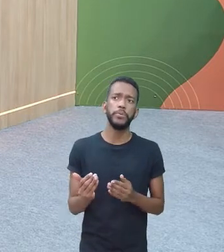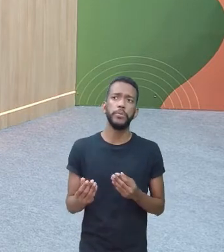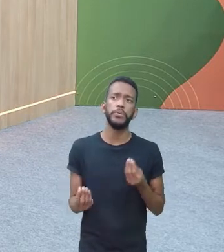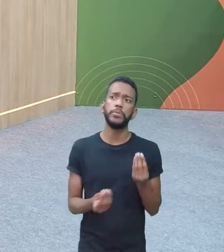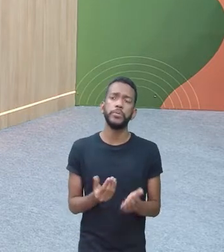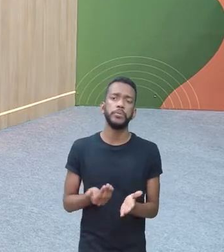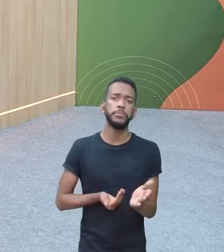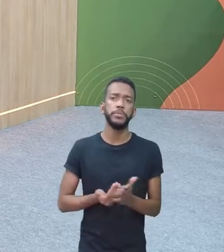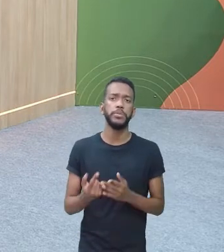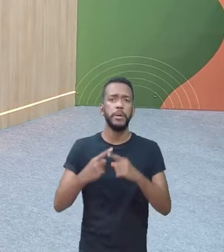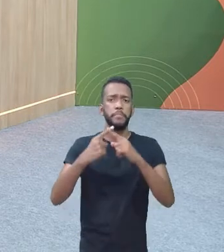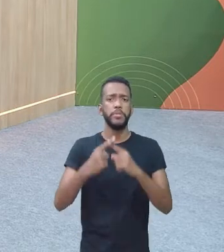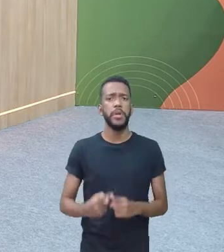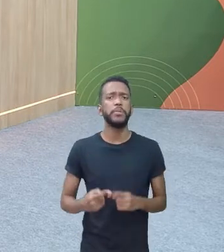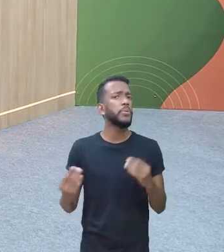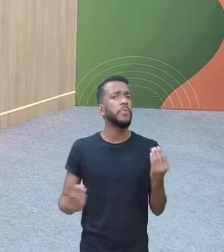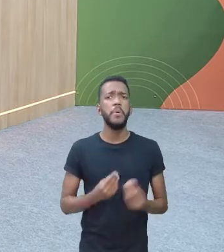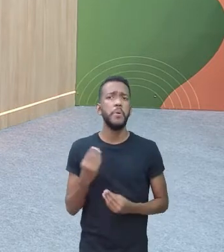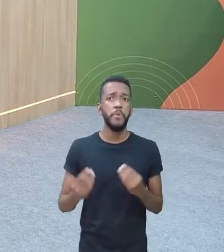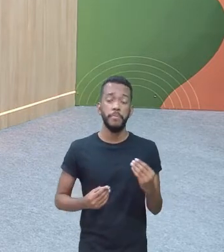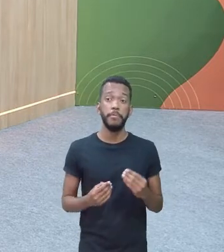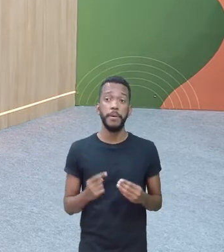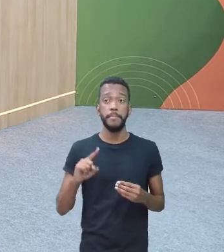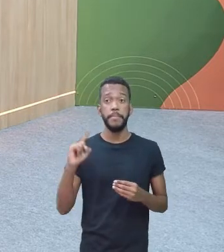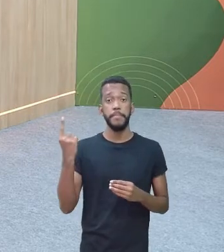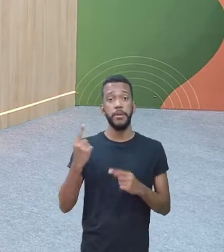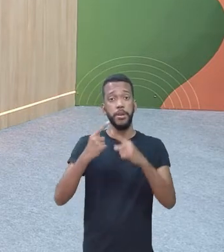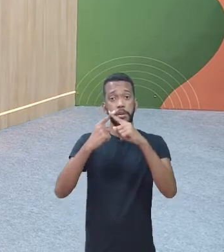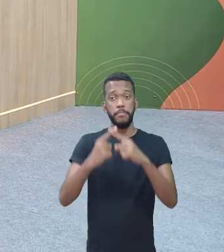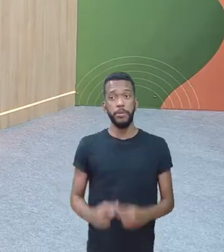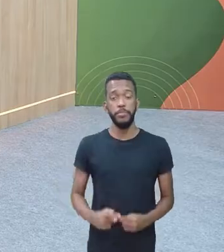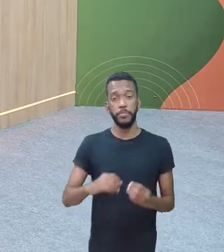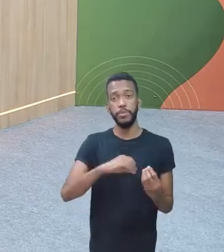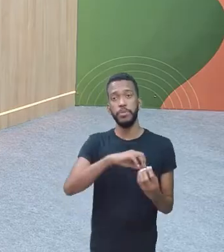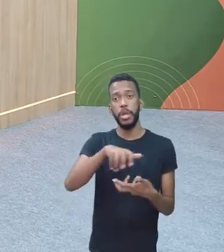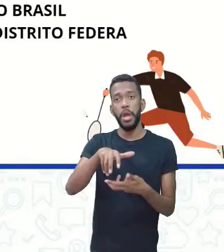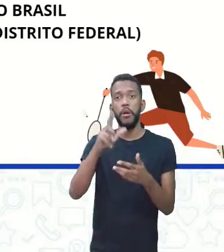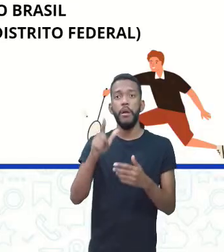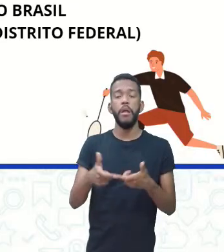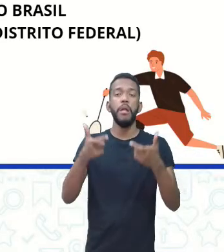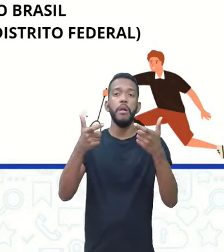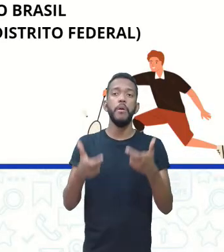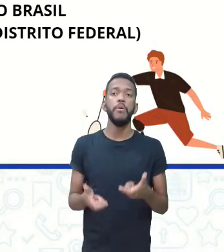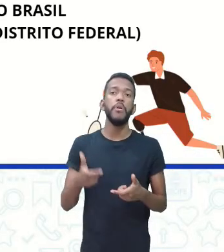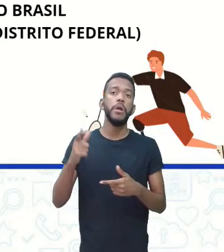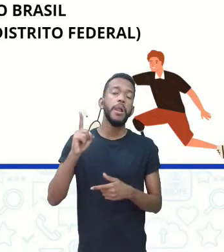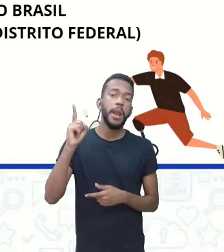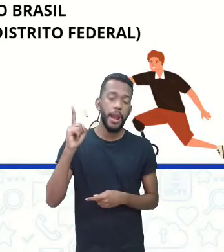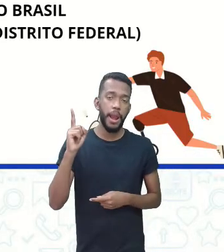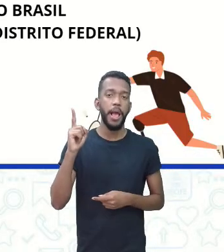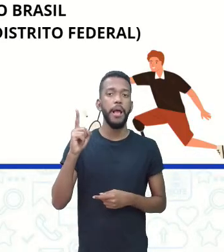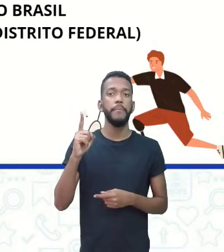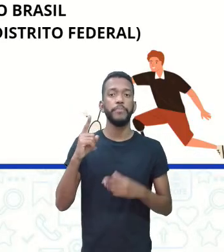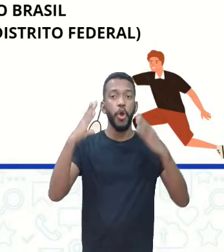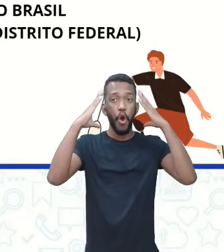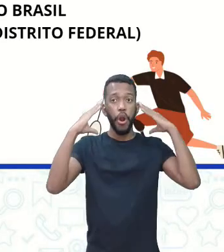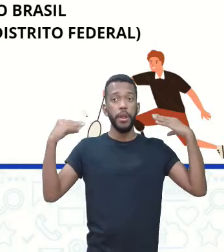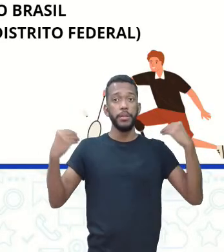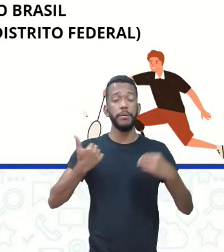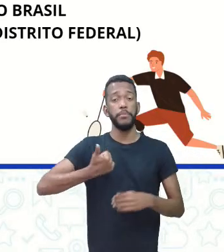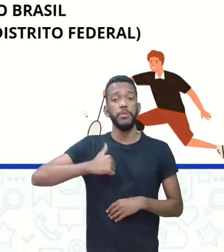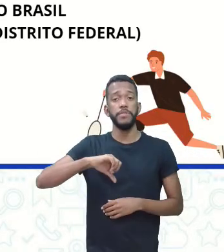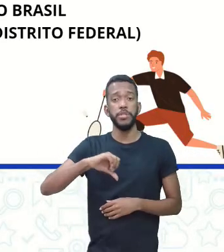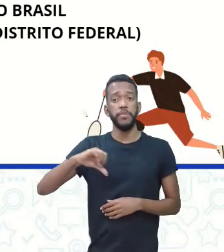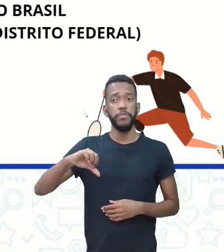começaram esses campeonatos, né? O primeiro campeonato mundial foi na Holanda em 1998. E aqui